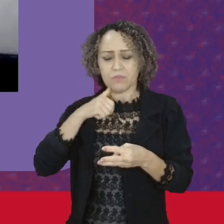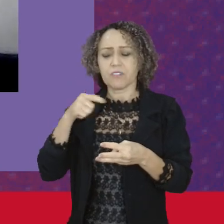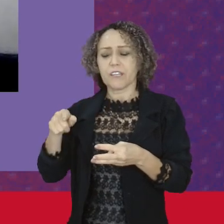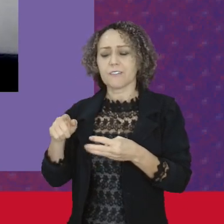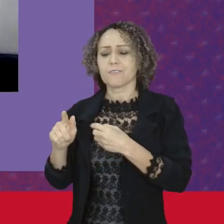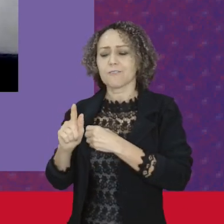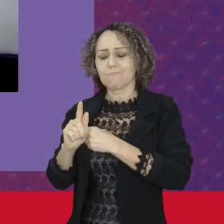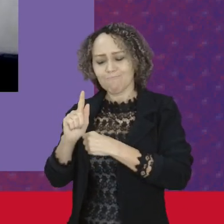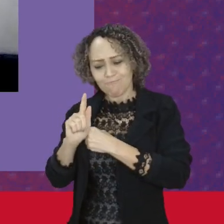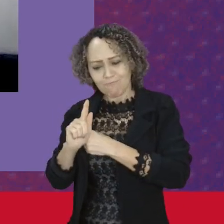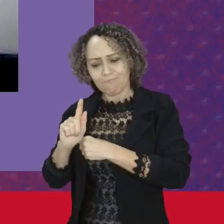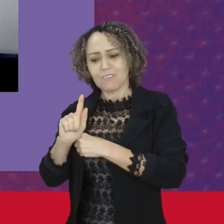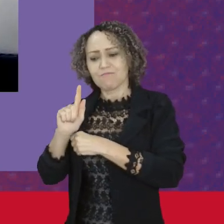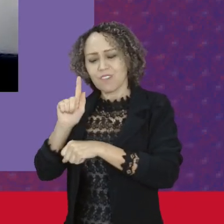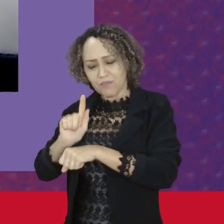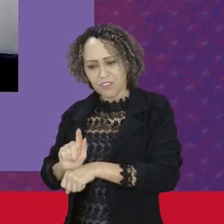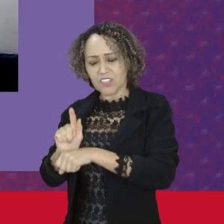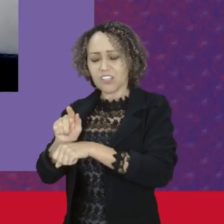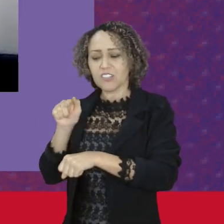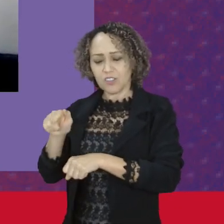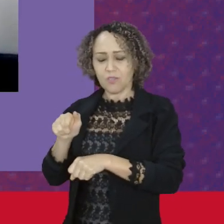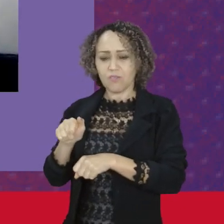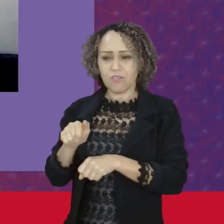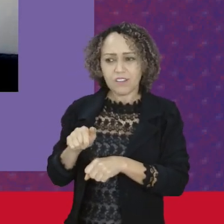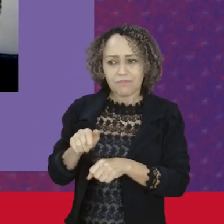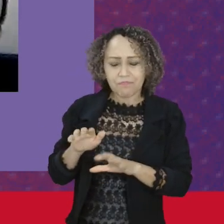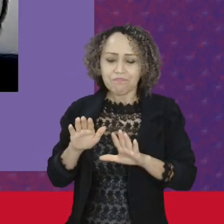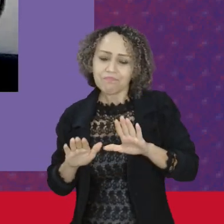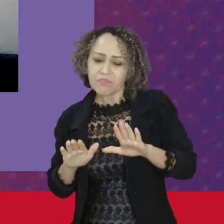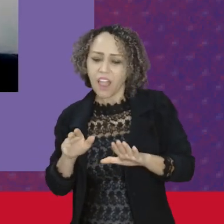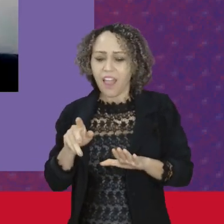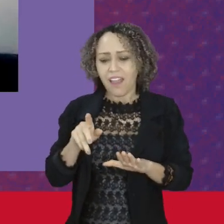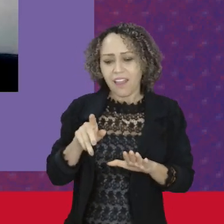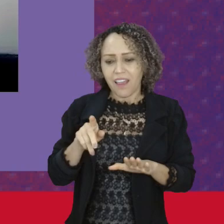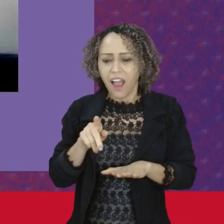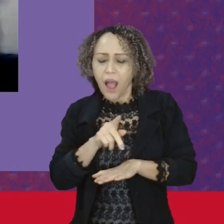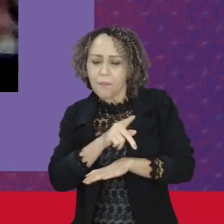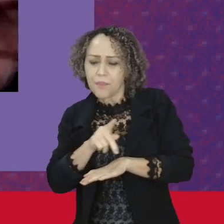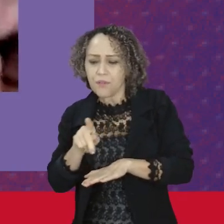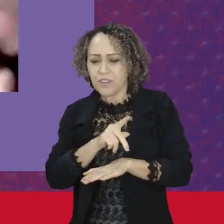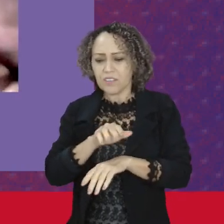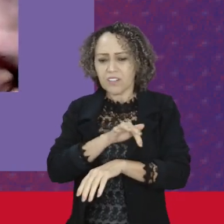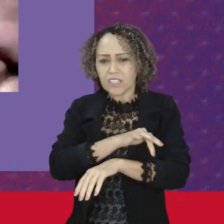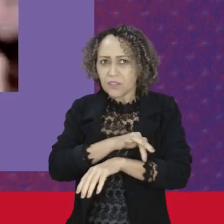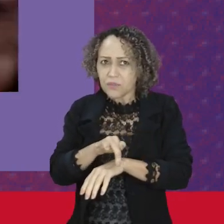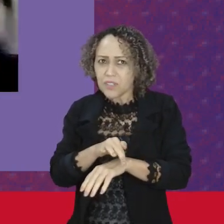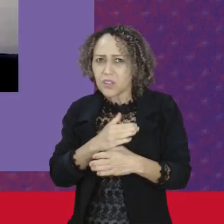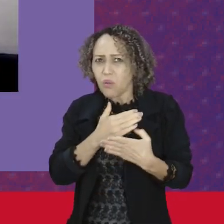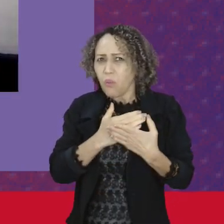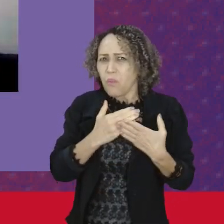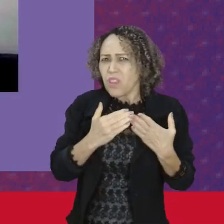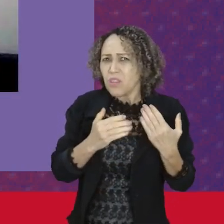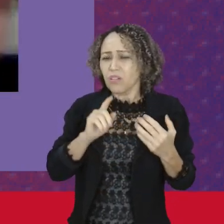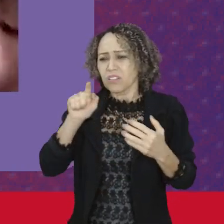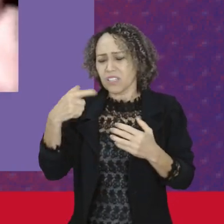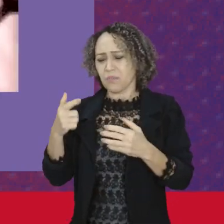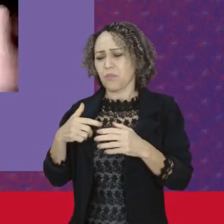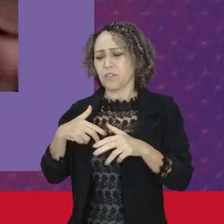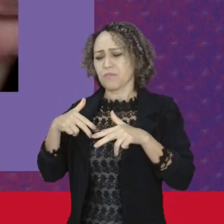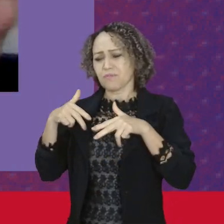de professora de física ficou um pouquinho lá para os inícios, né? A